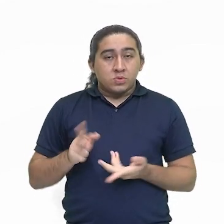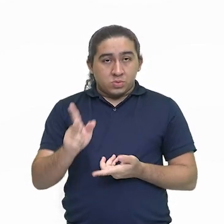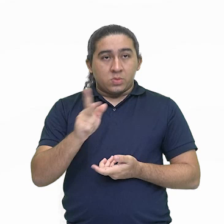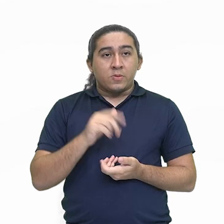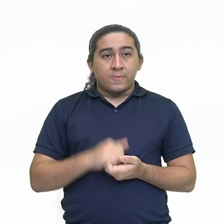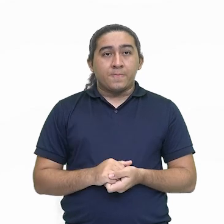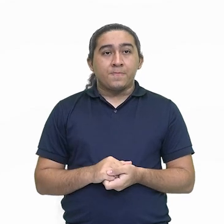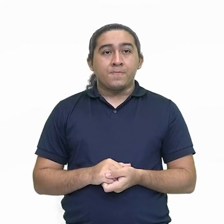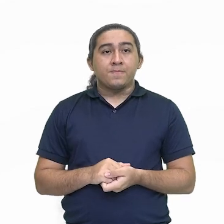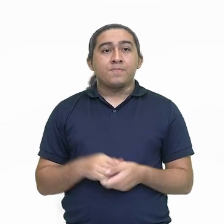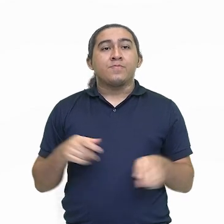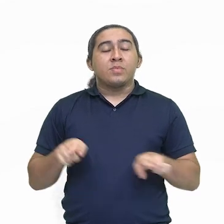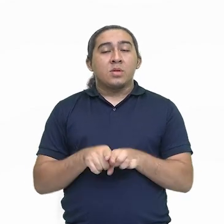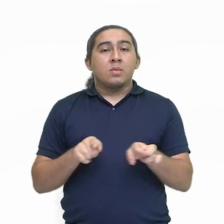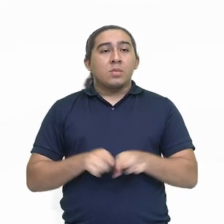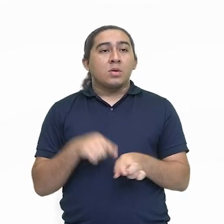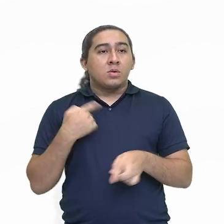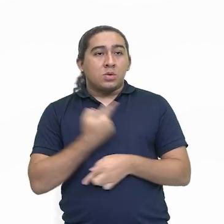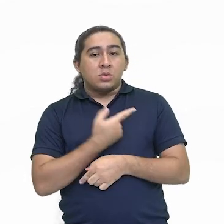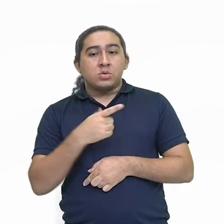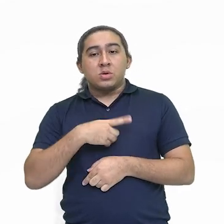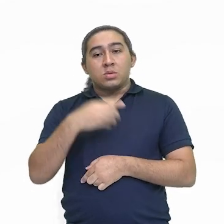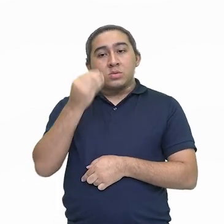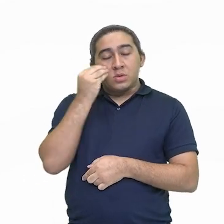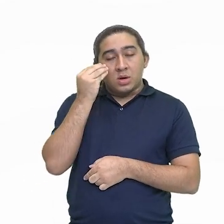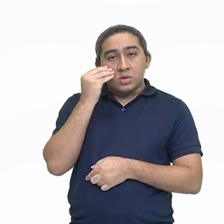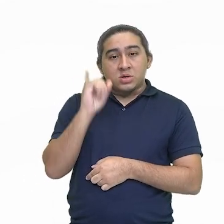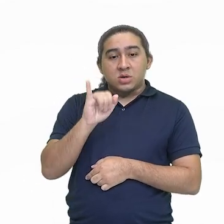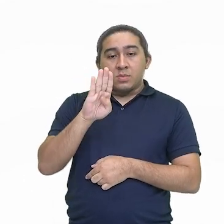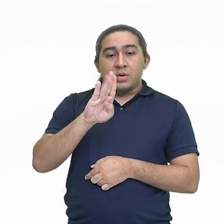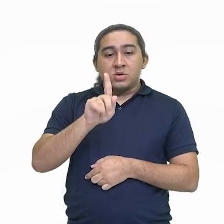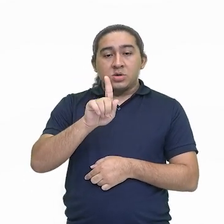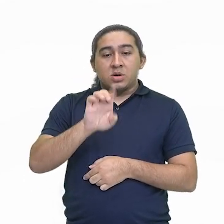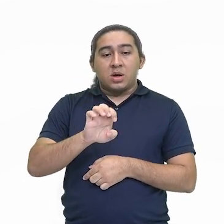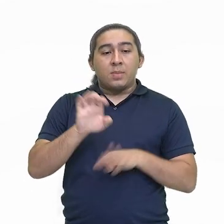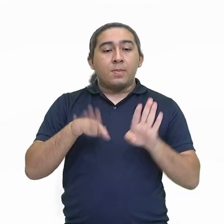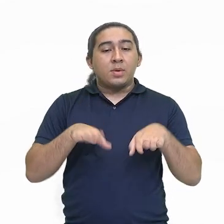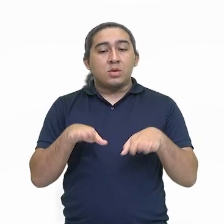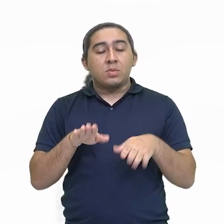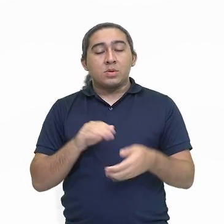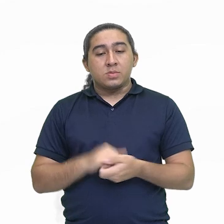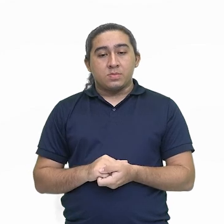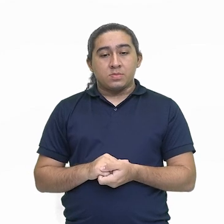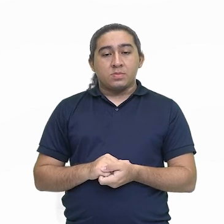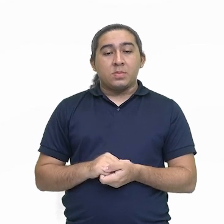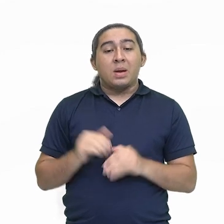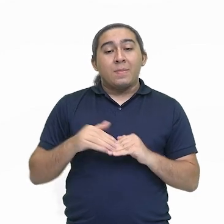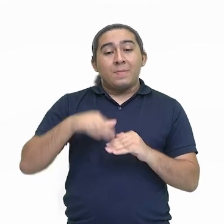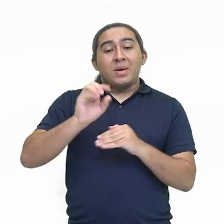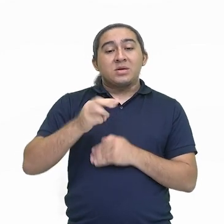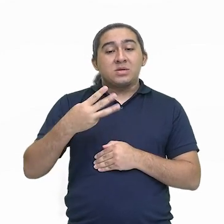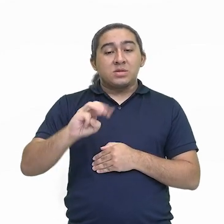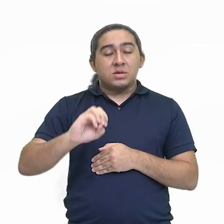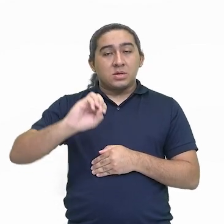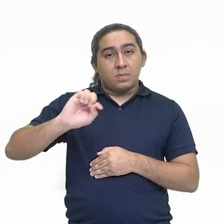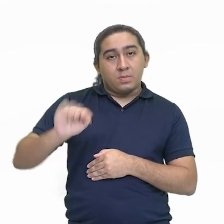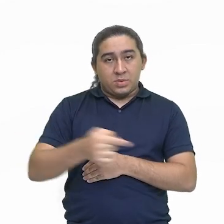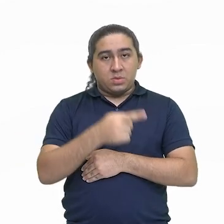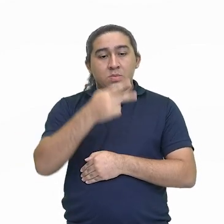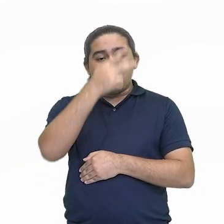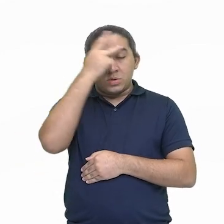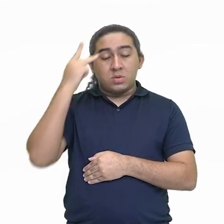atuais. E aí a gente tem uma estimativa do IBGE que cerca de mais de 30 mil